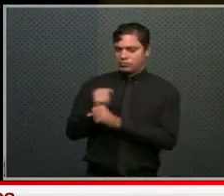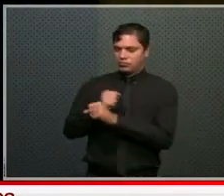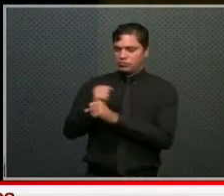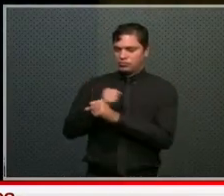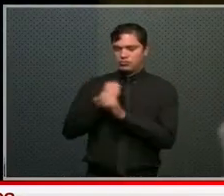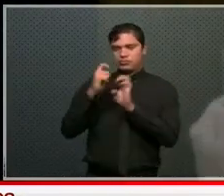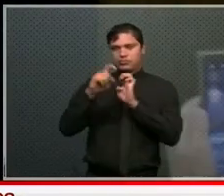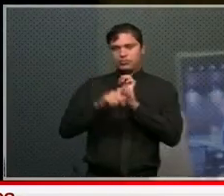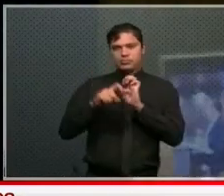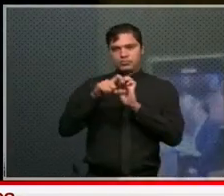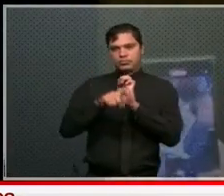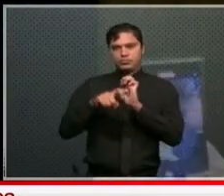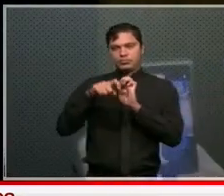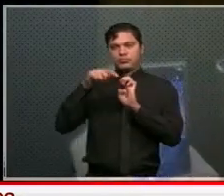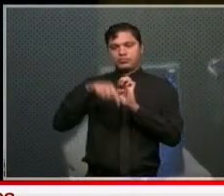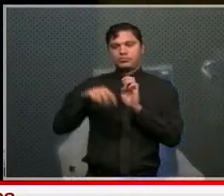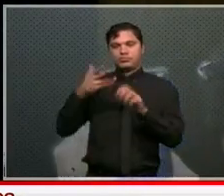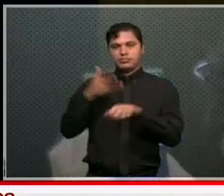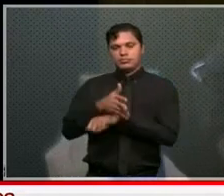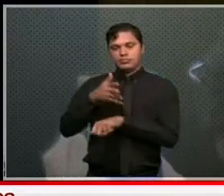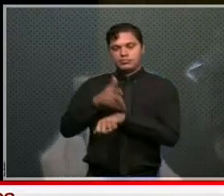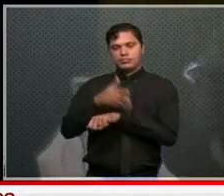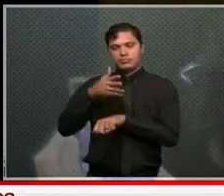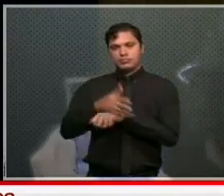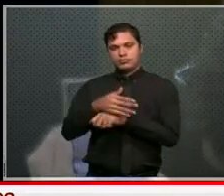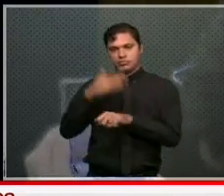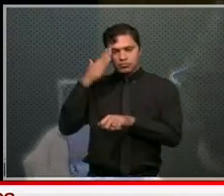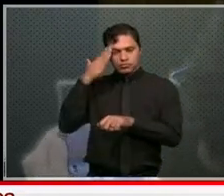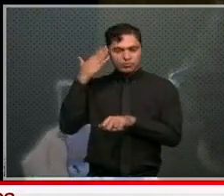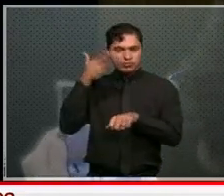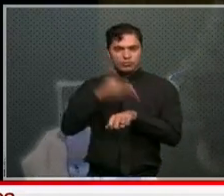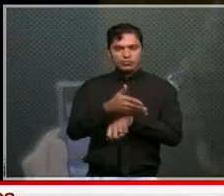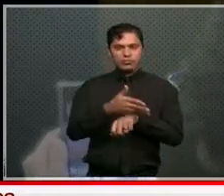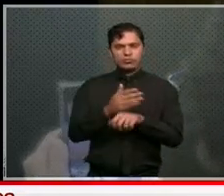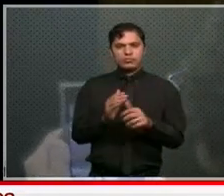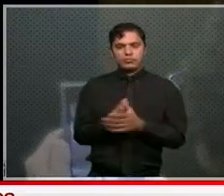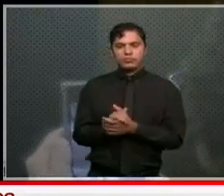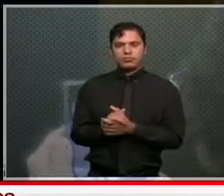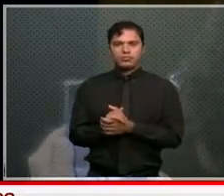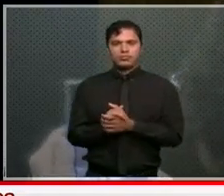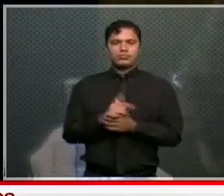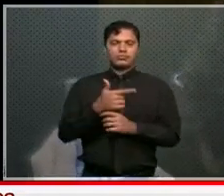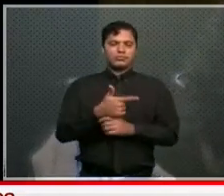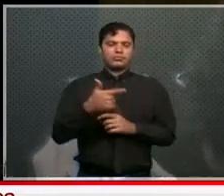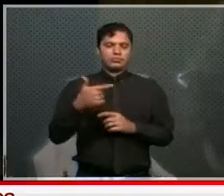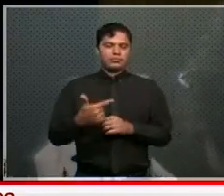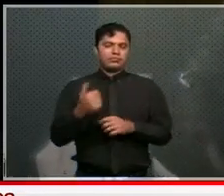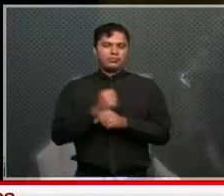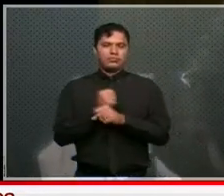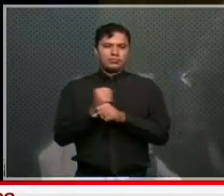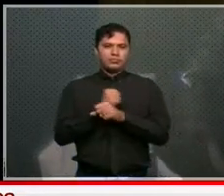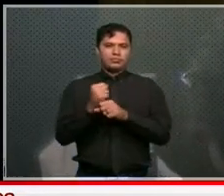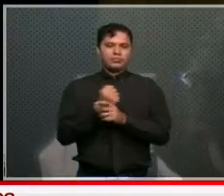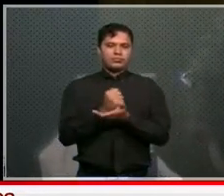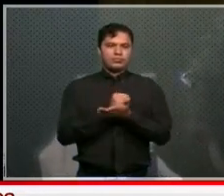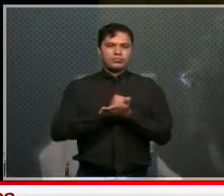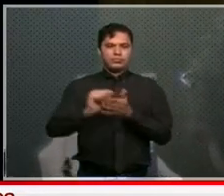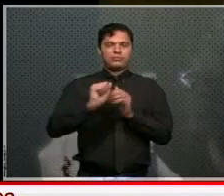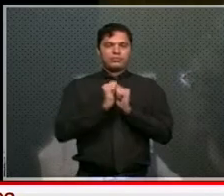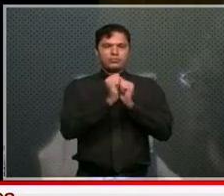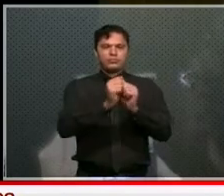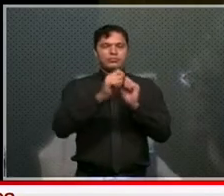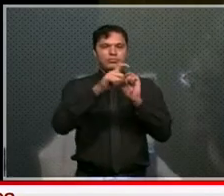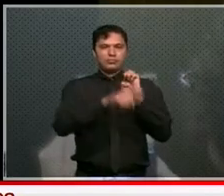Embrapa eu fiz parte e faço parte de 22 anos de ação para